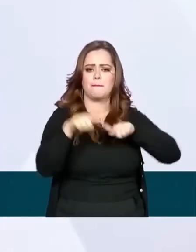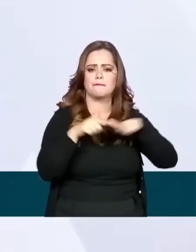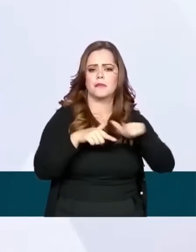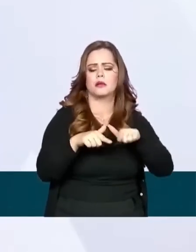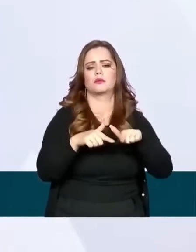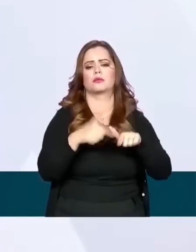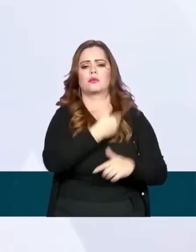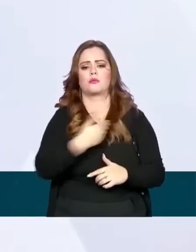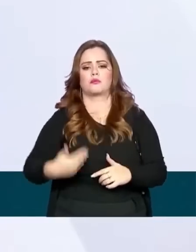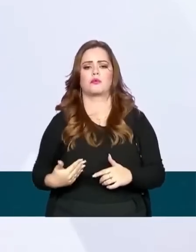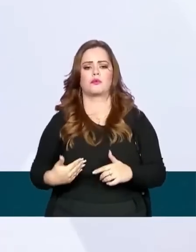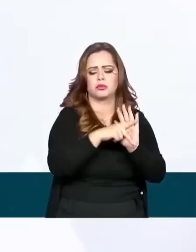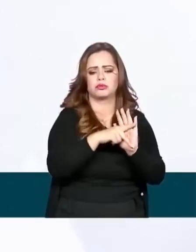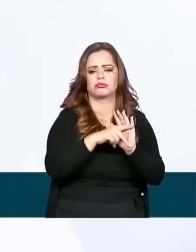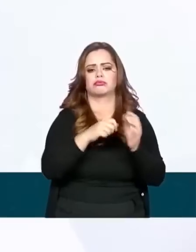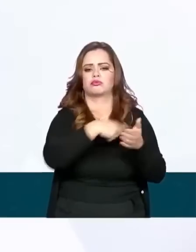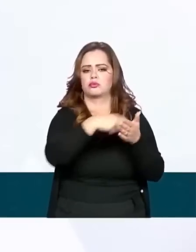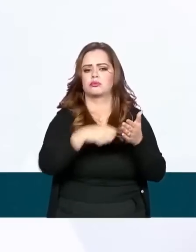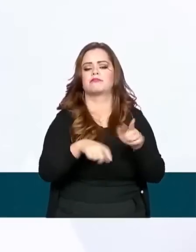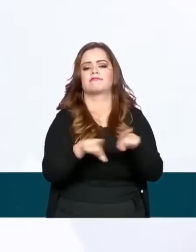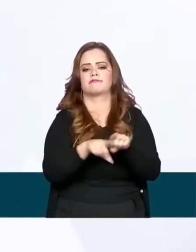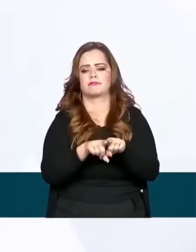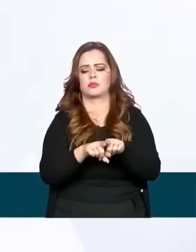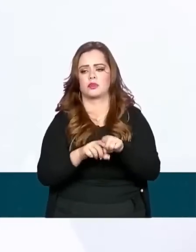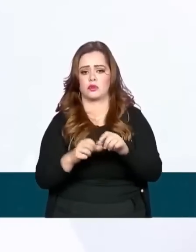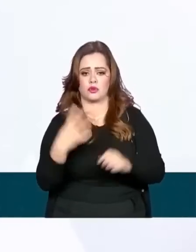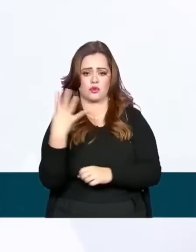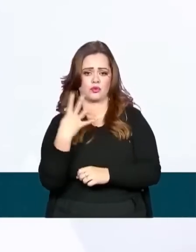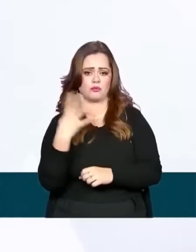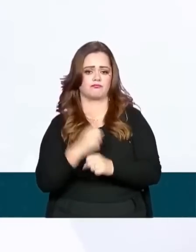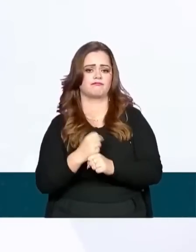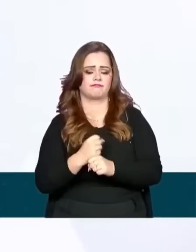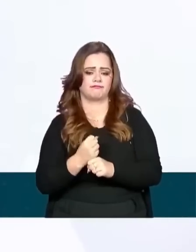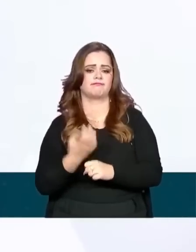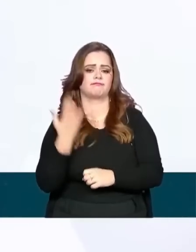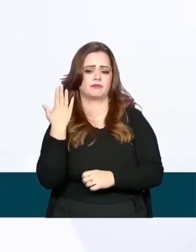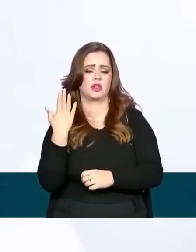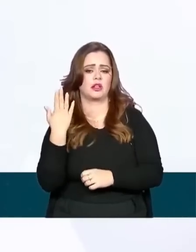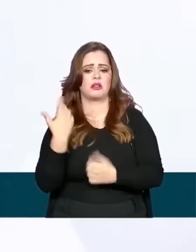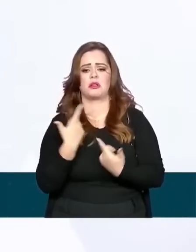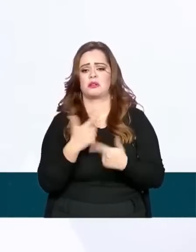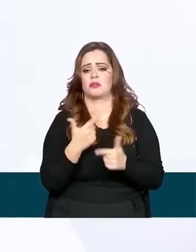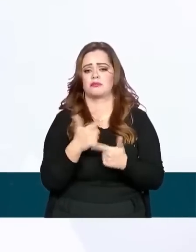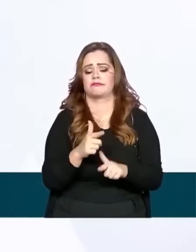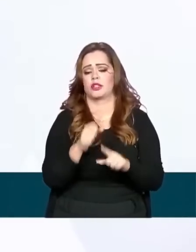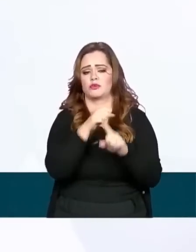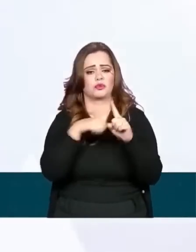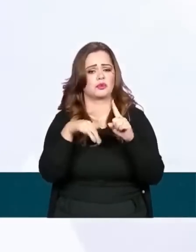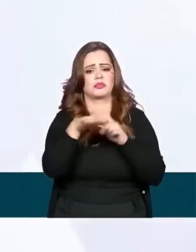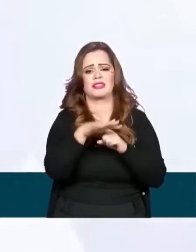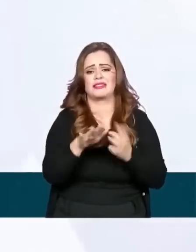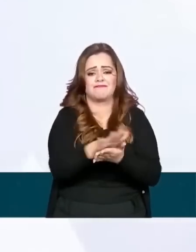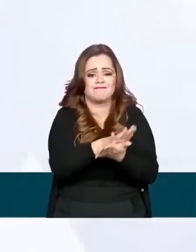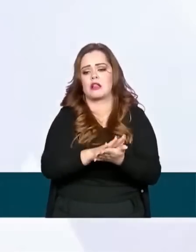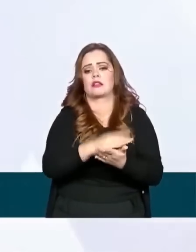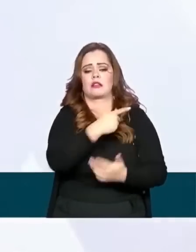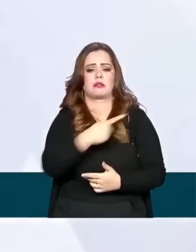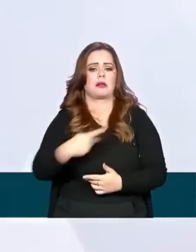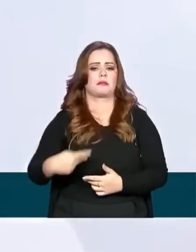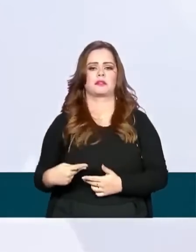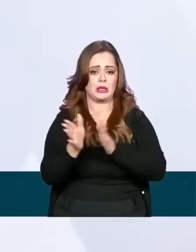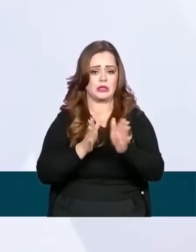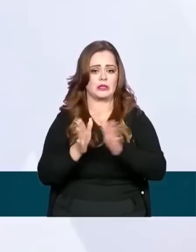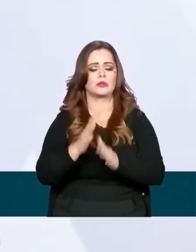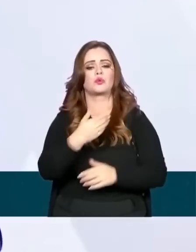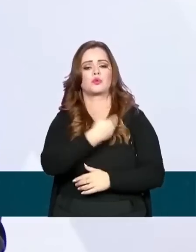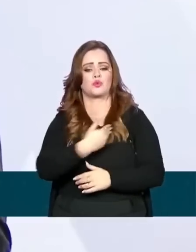o exercício da cidadania. Nos últimos 4 anos, não houve participação social alguma na Presidência da